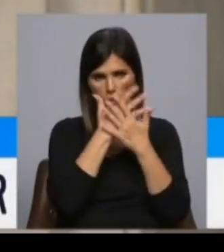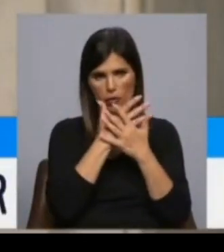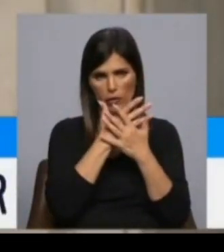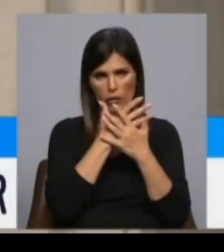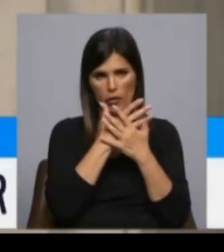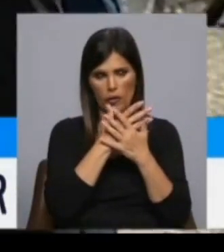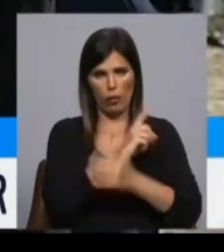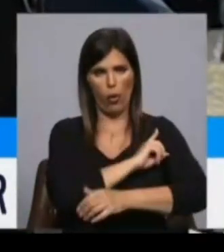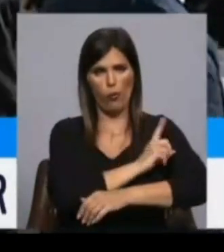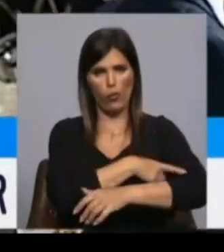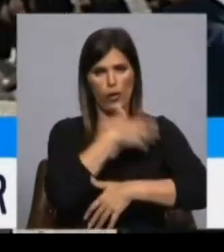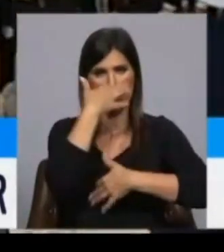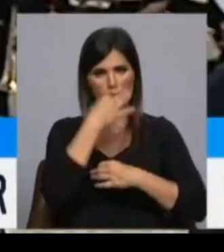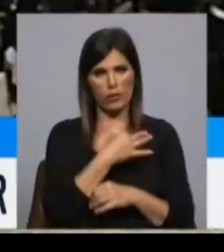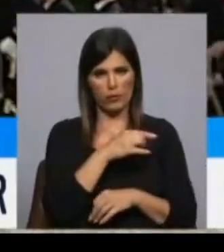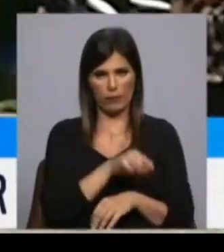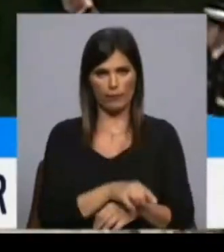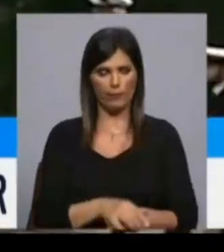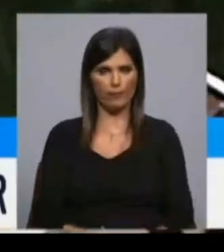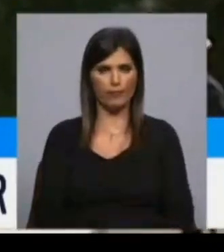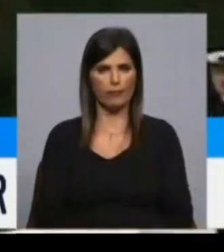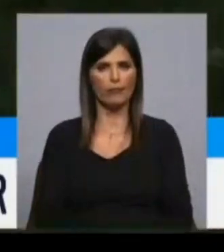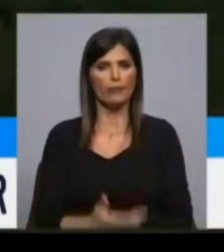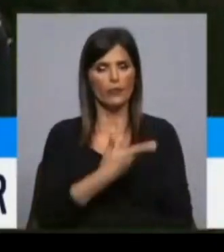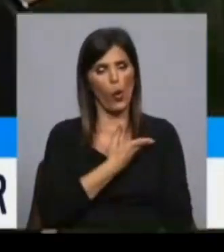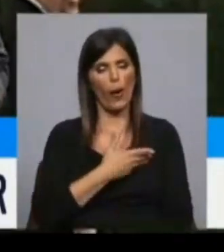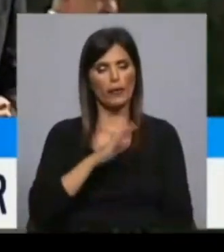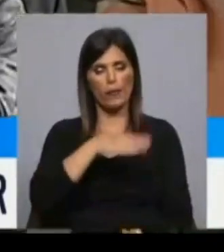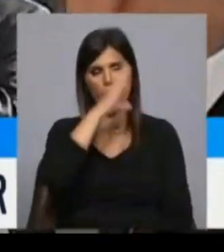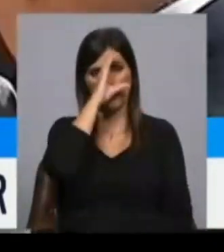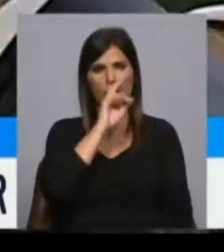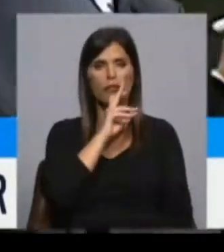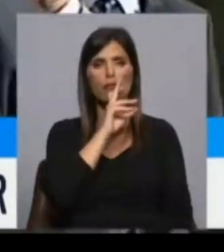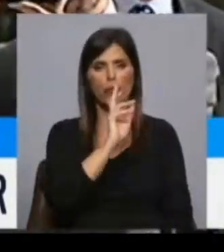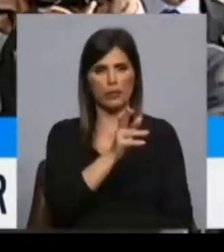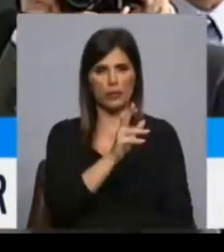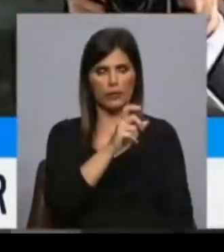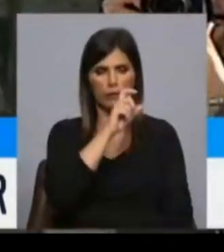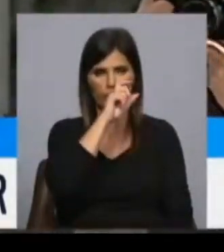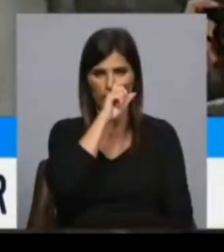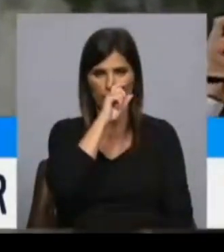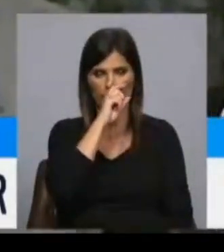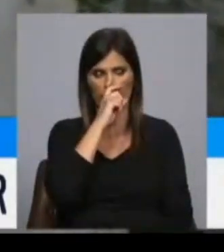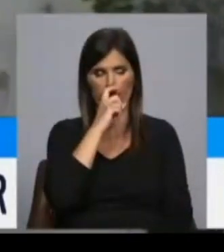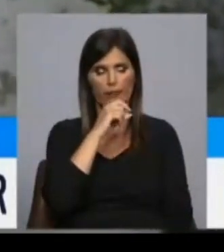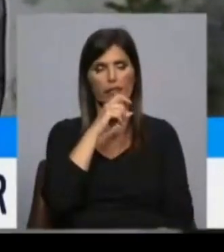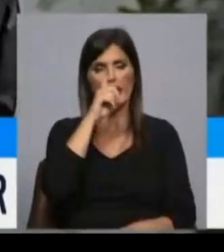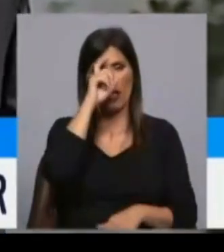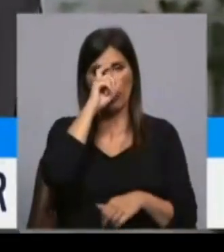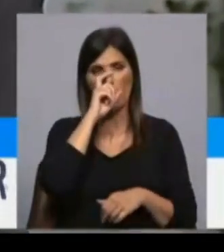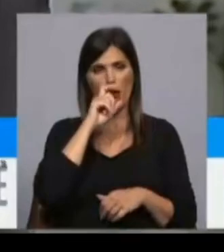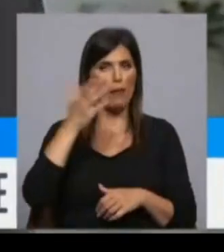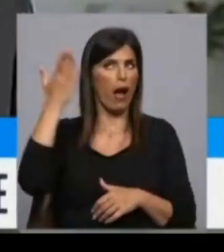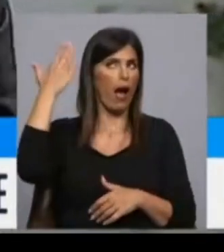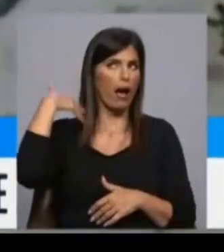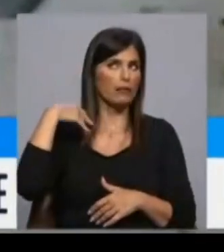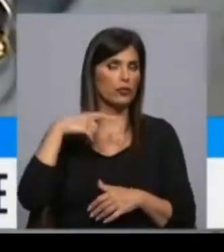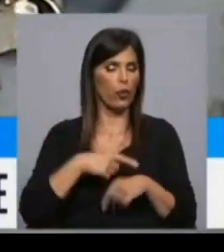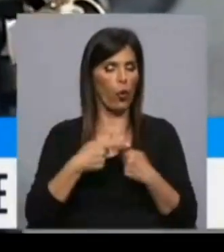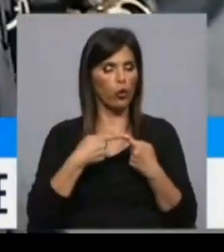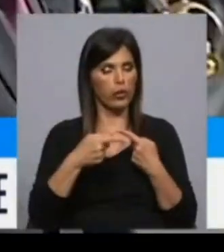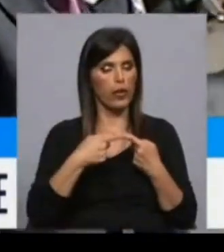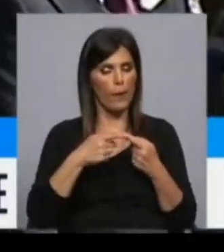como um poder absoluto o antigo primeiro-ministro responde Tu lembra que no tempo das próprias maiorias absolutas